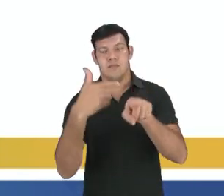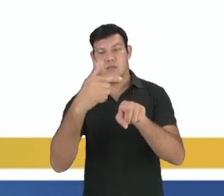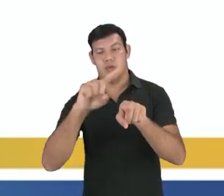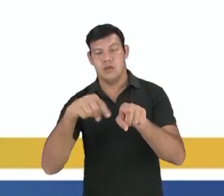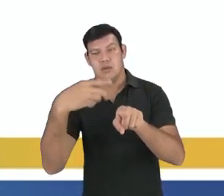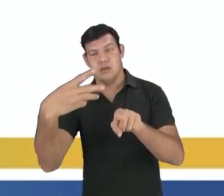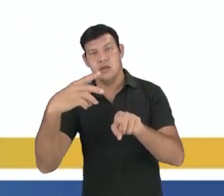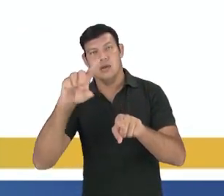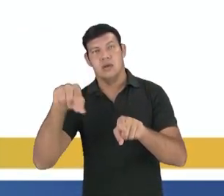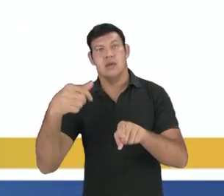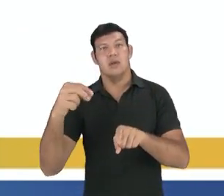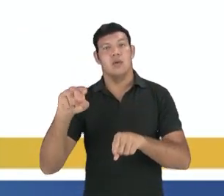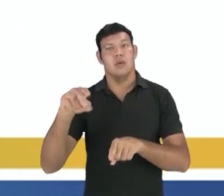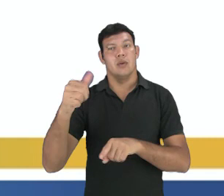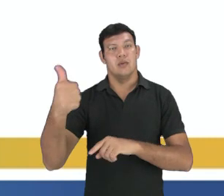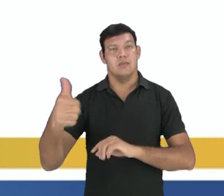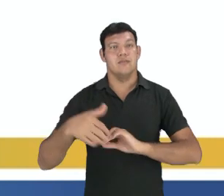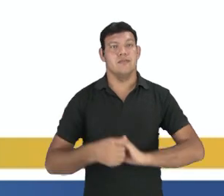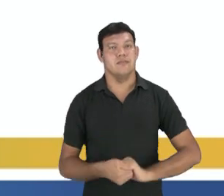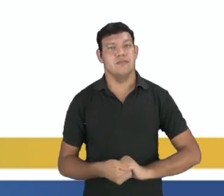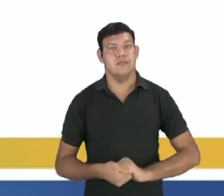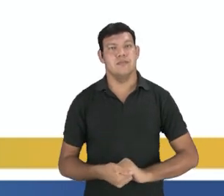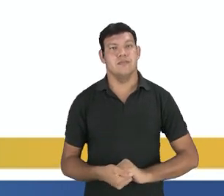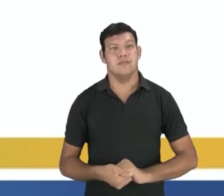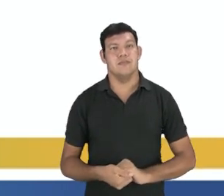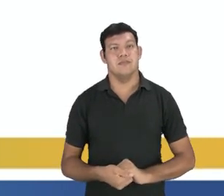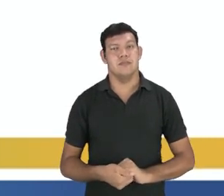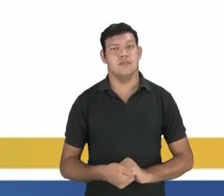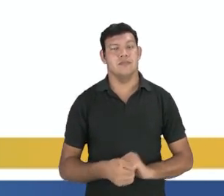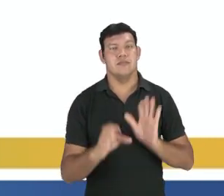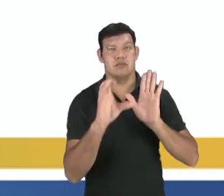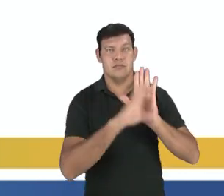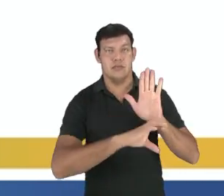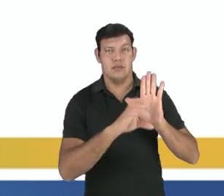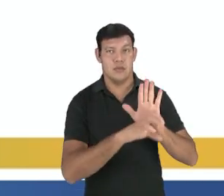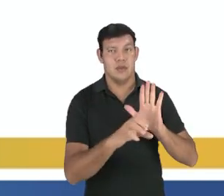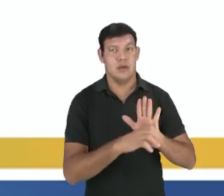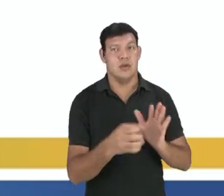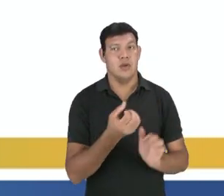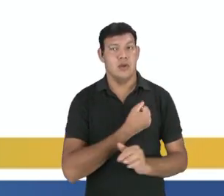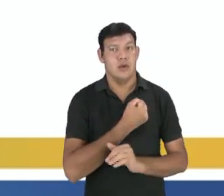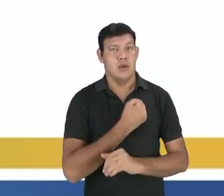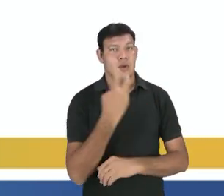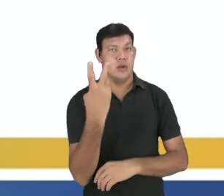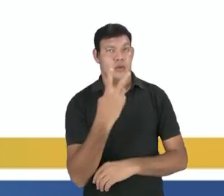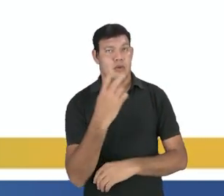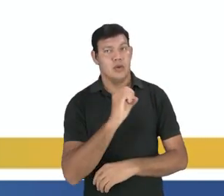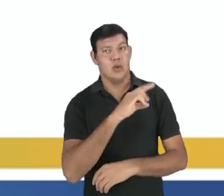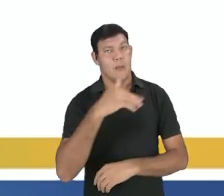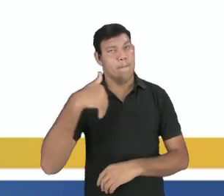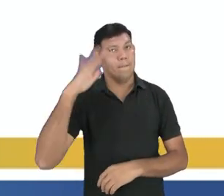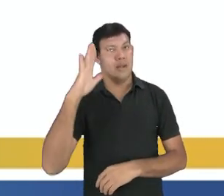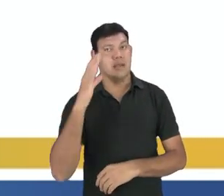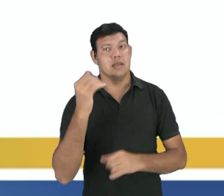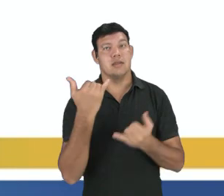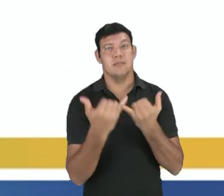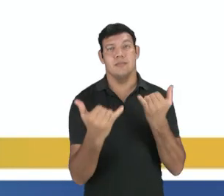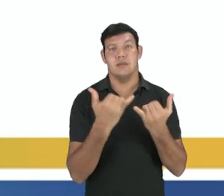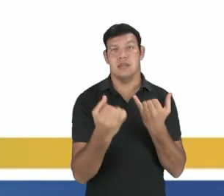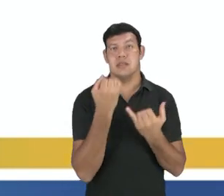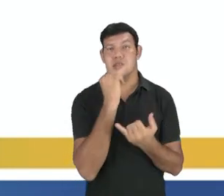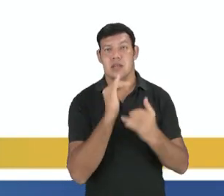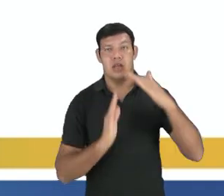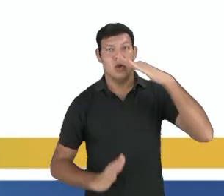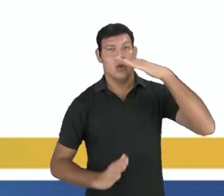ser 1. Ok? Então, uma definiçãozinha, ó, 2 ou mais números são primos entre si quando o